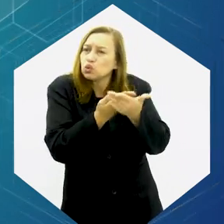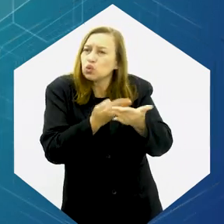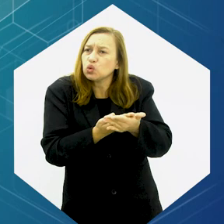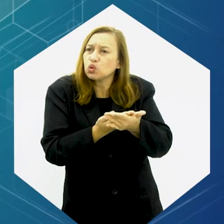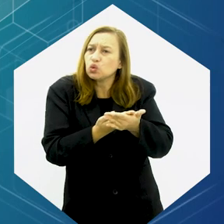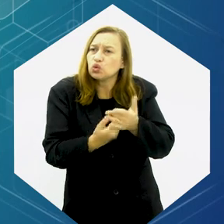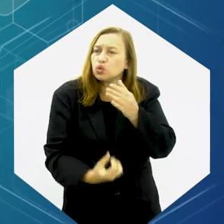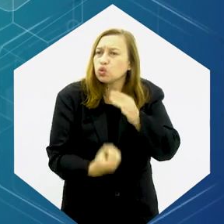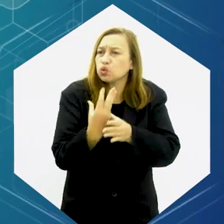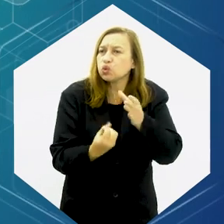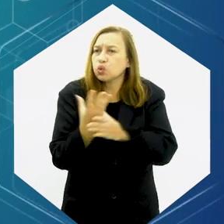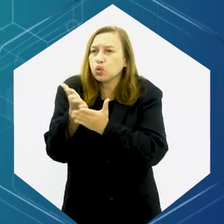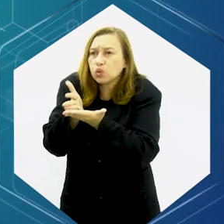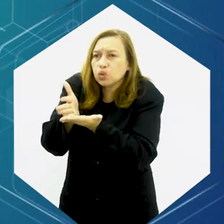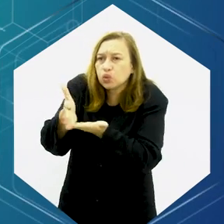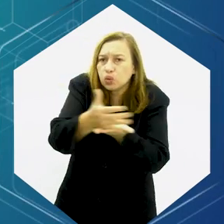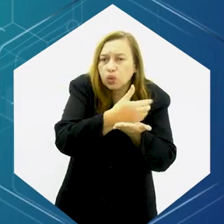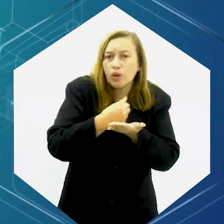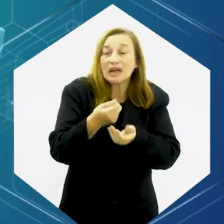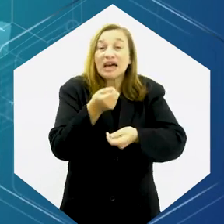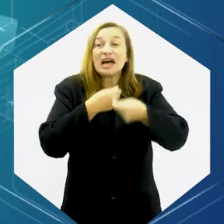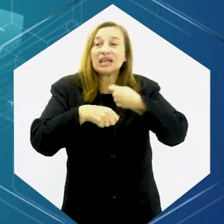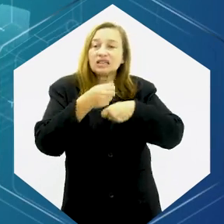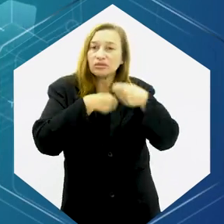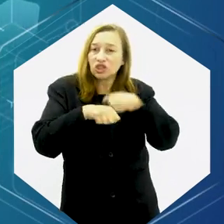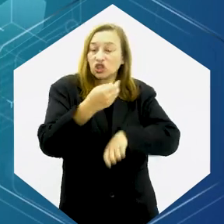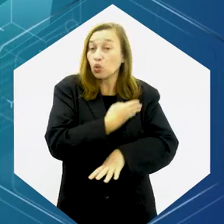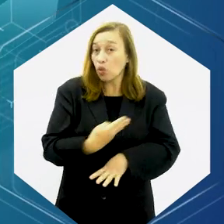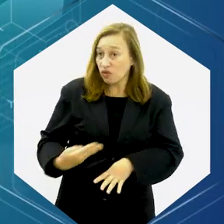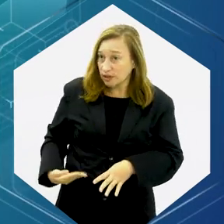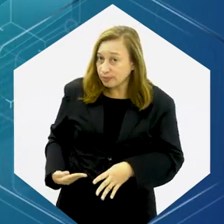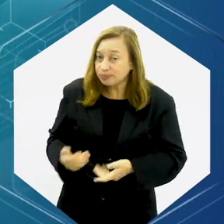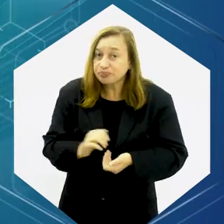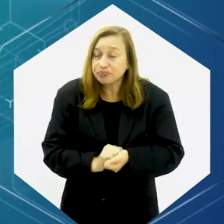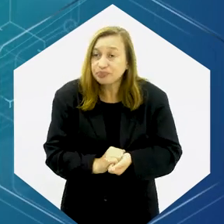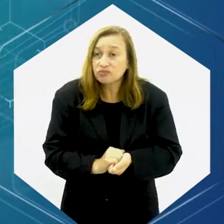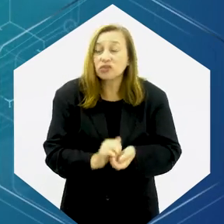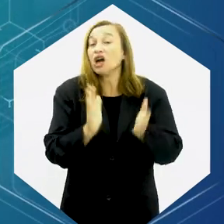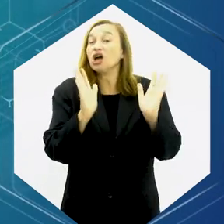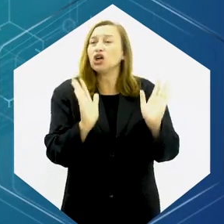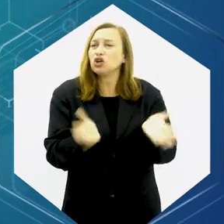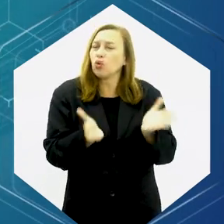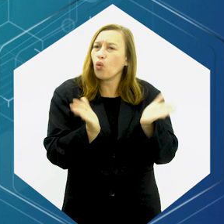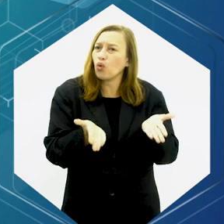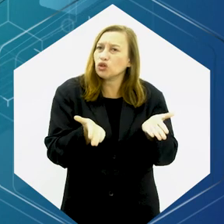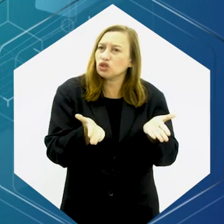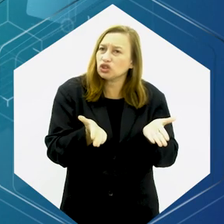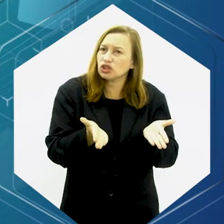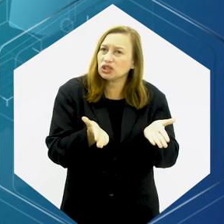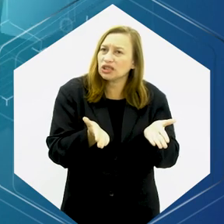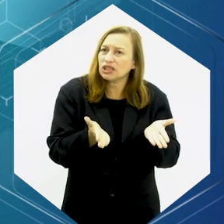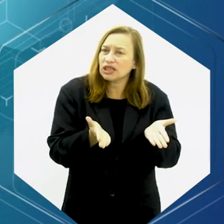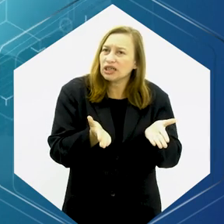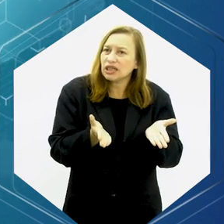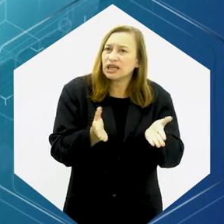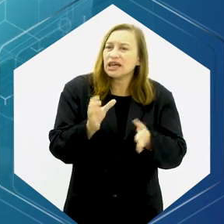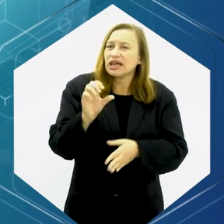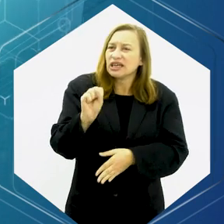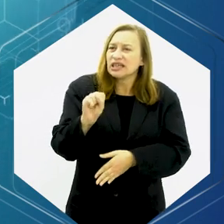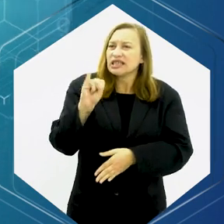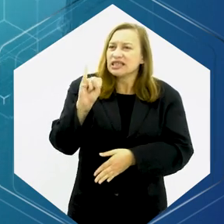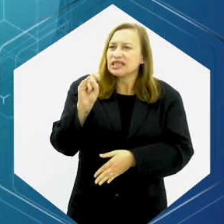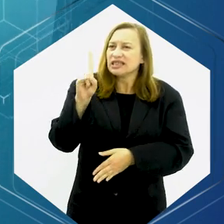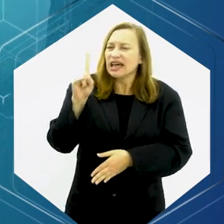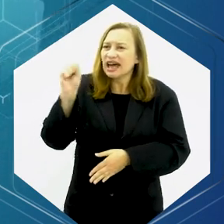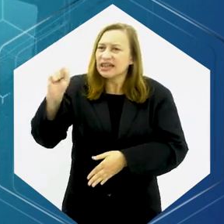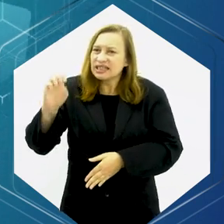estudo ele foi realizado com dados administrativos né dados governamentais e hoje no sedax Ah o sedx ele foi